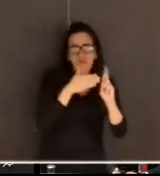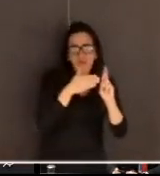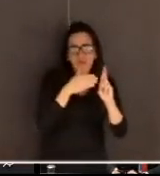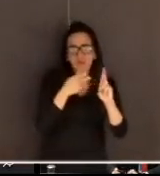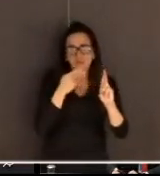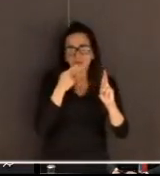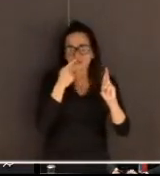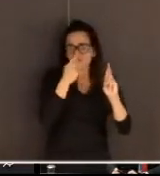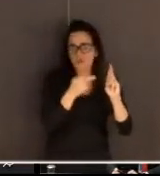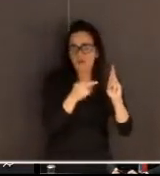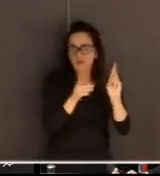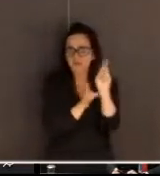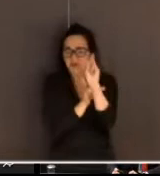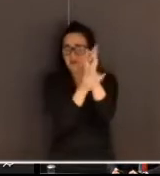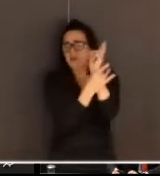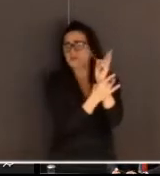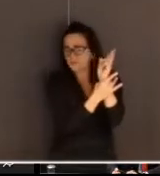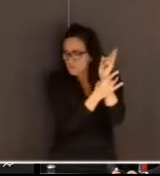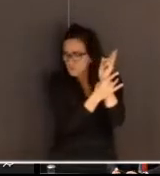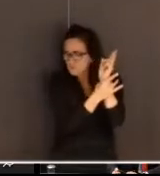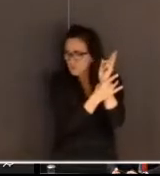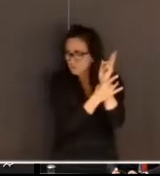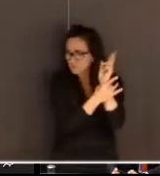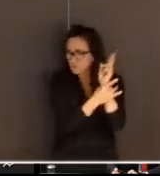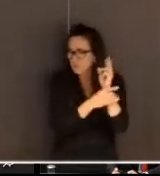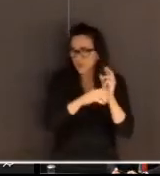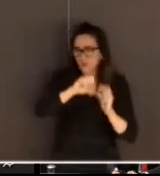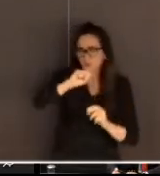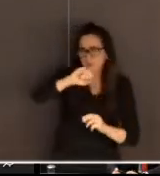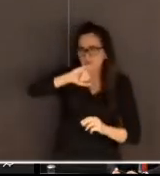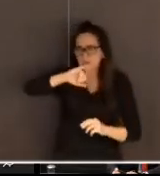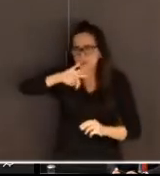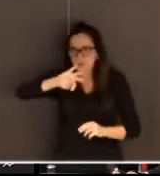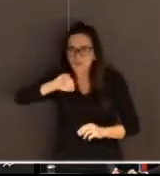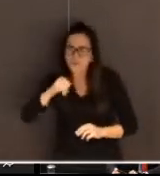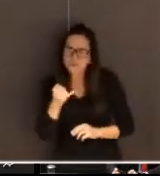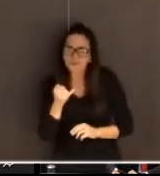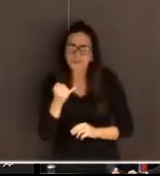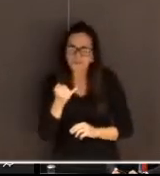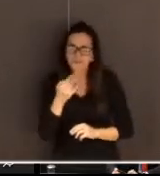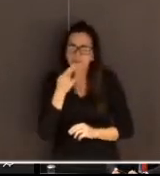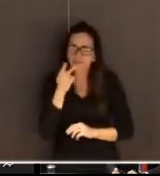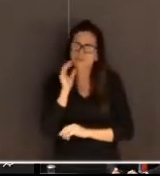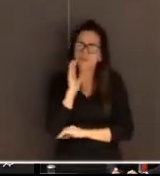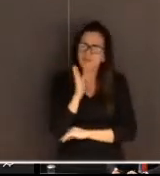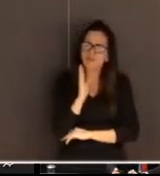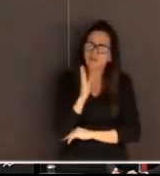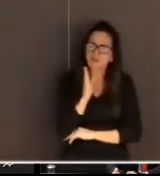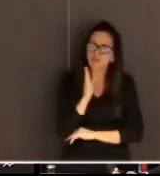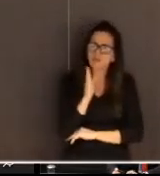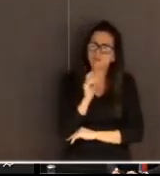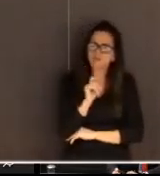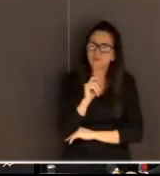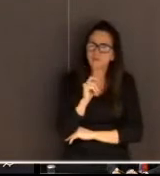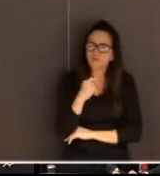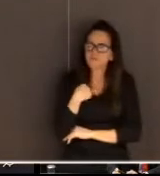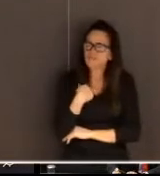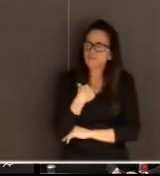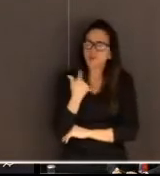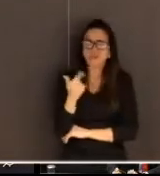silêncio? O STJ já indica. O que o STJ diz? Hoje, de maneira unânime, não